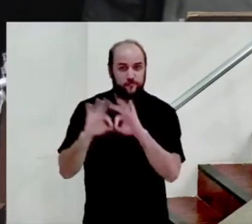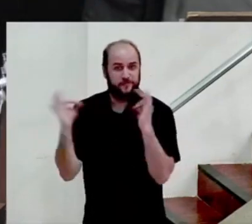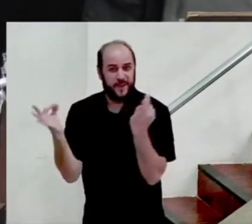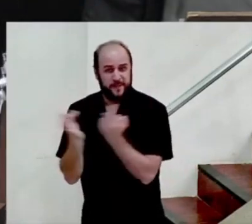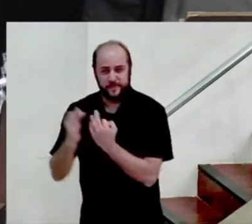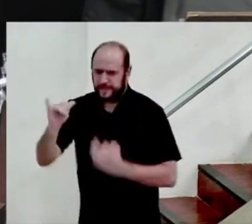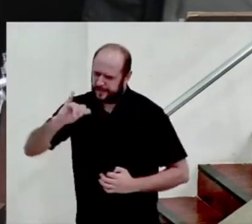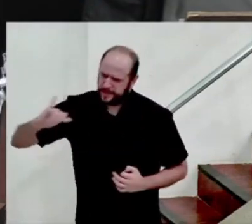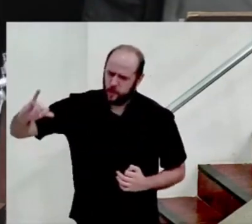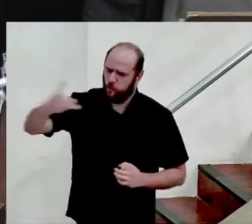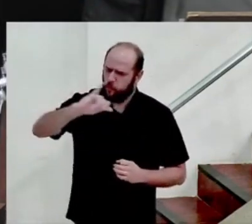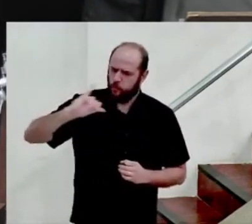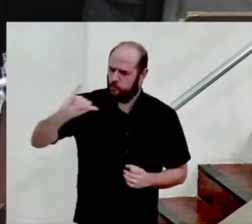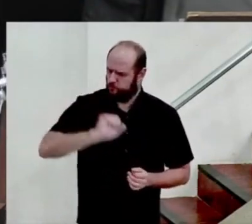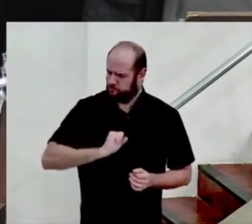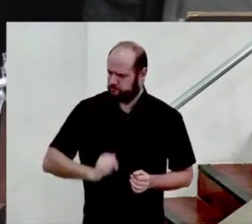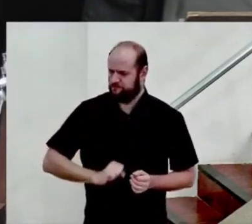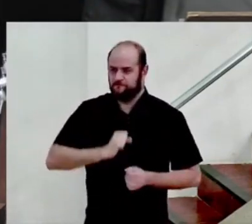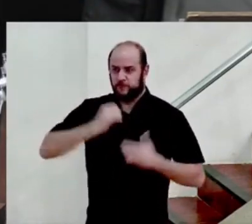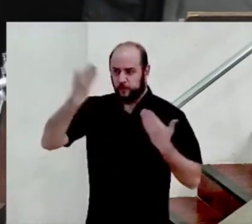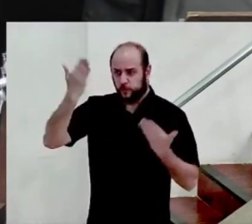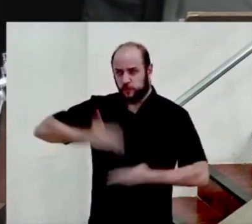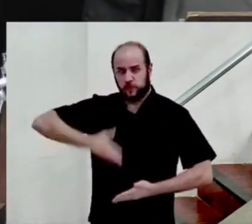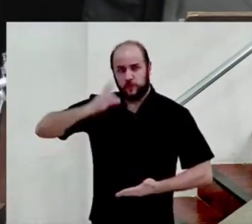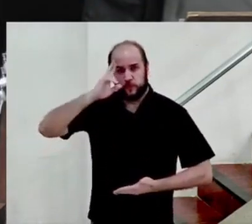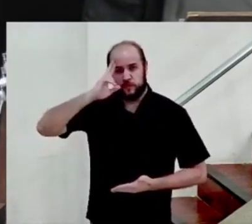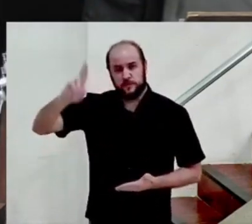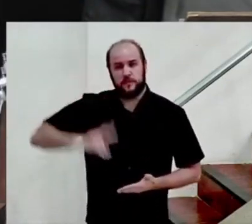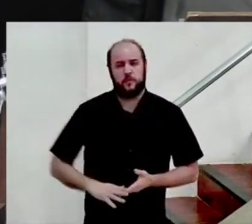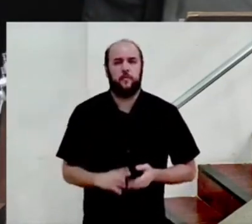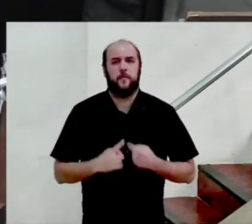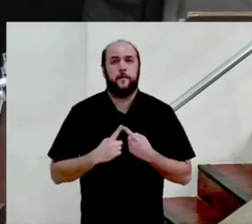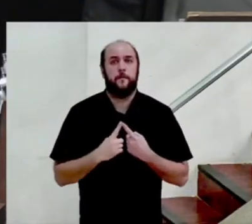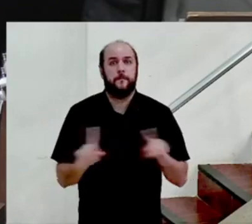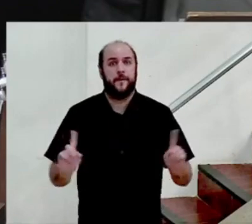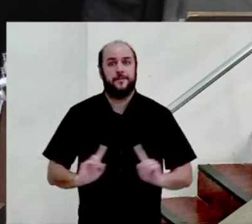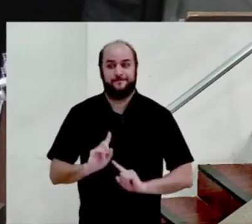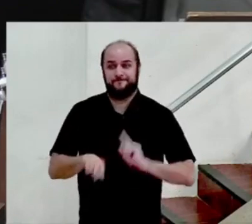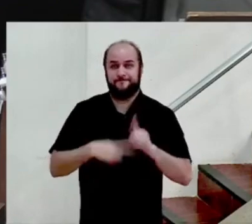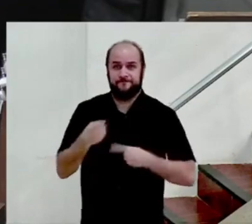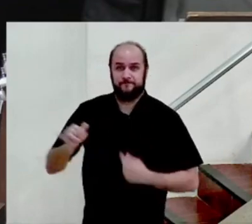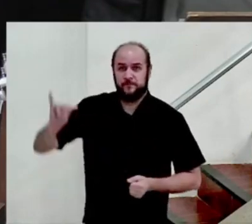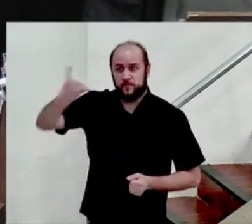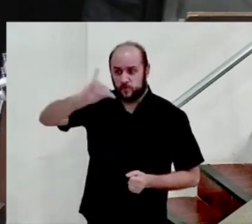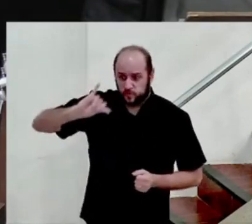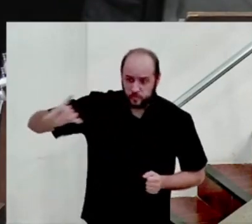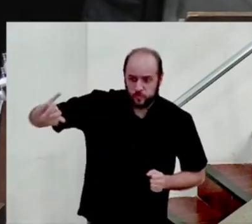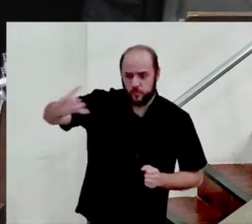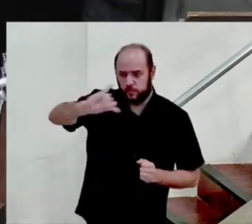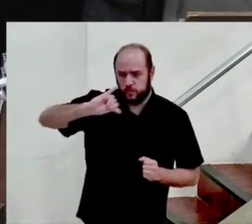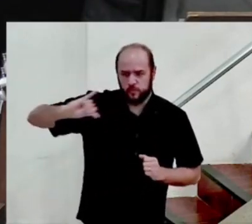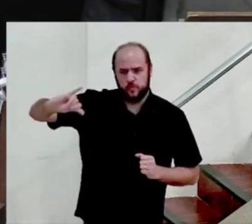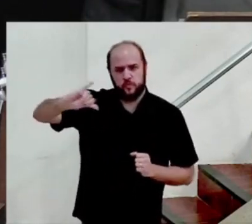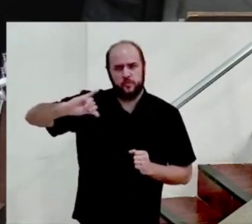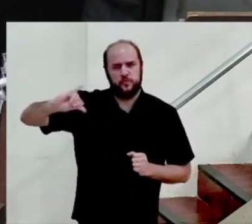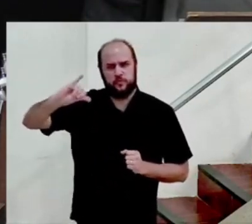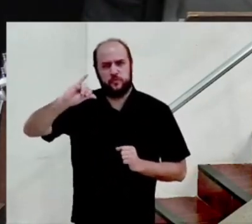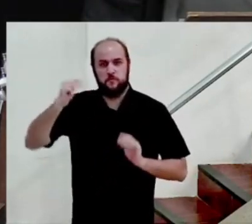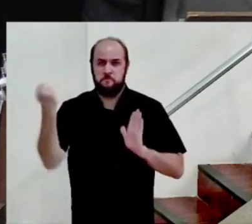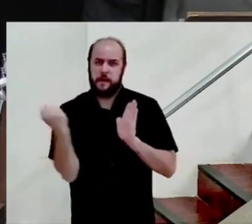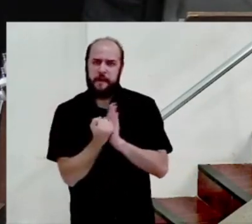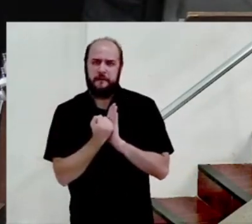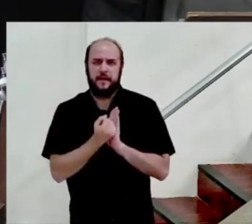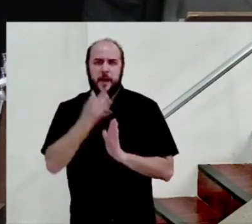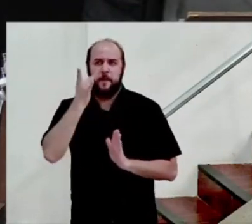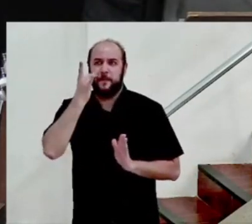serem sacerdotes diante do Senhor. Mas depois deles serem ungidos com o óleo que marcava a presença do Senhor no